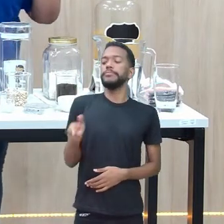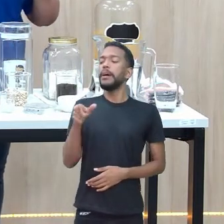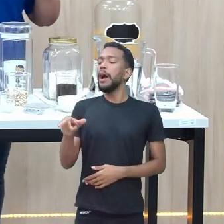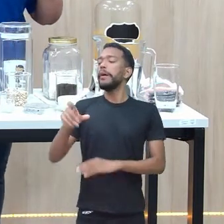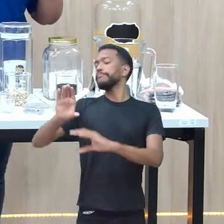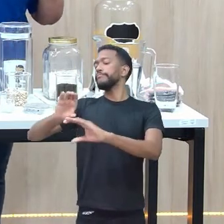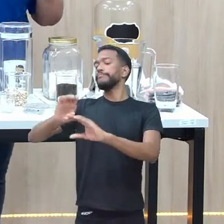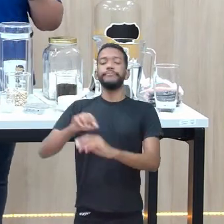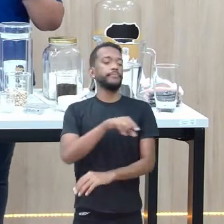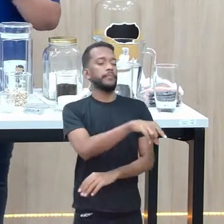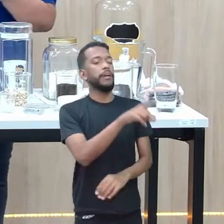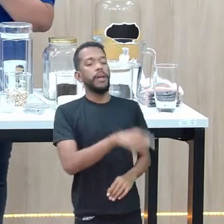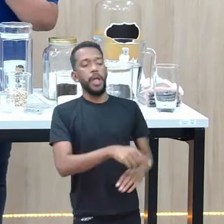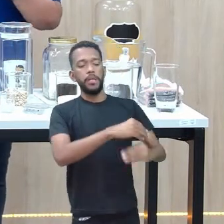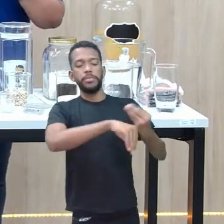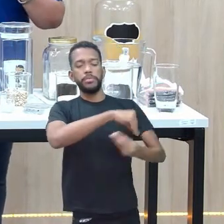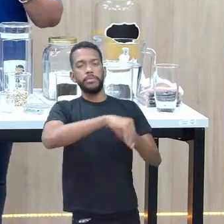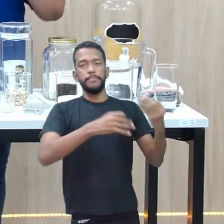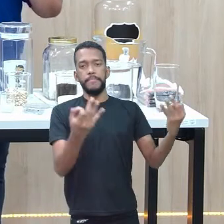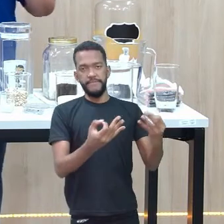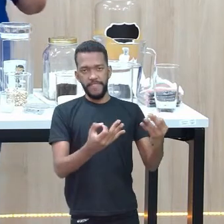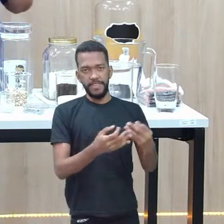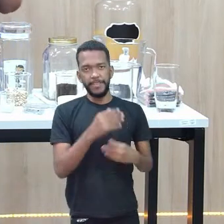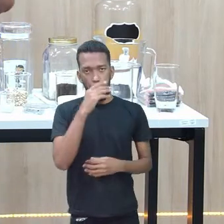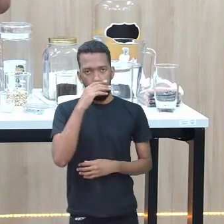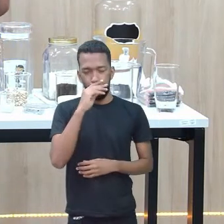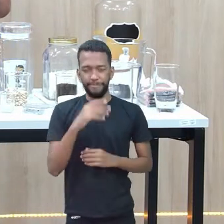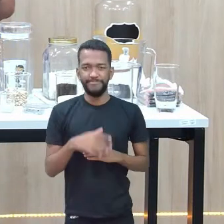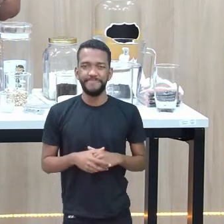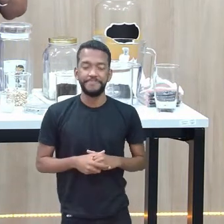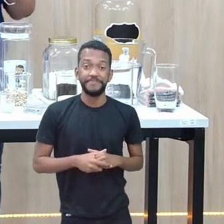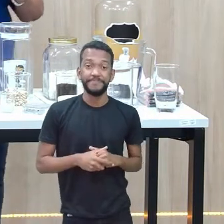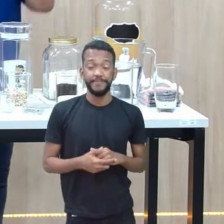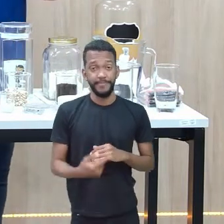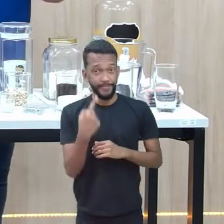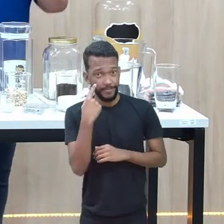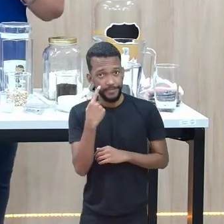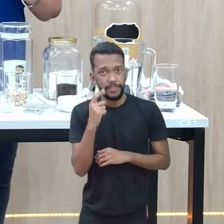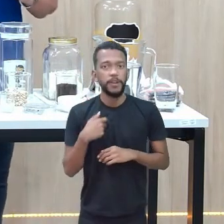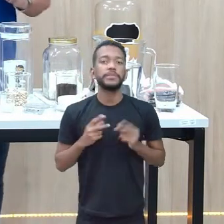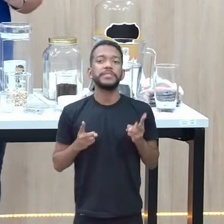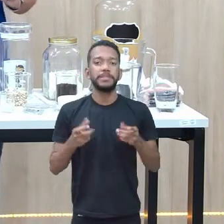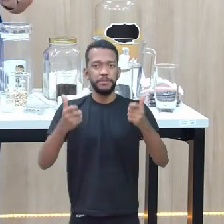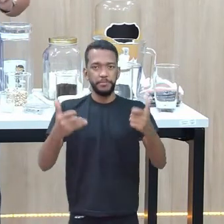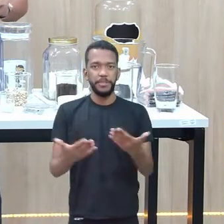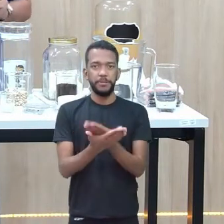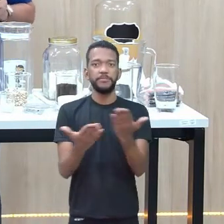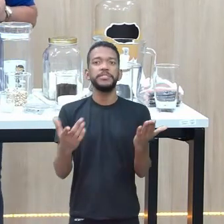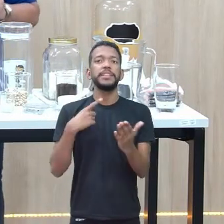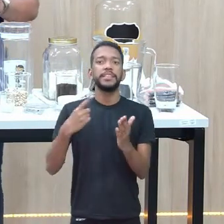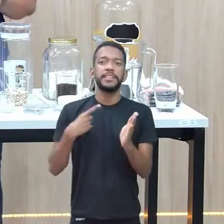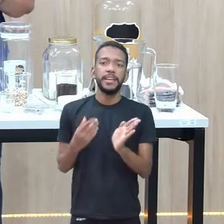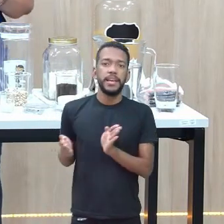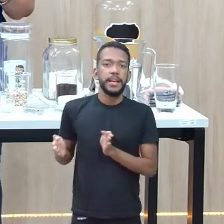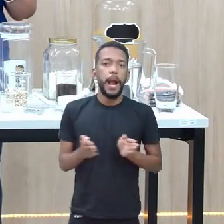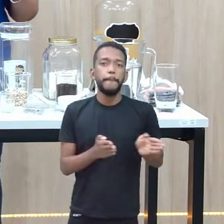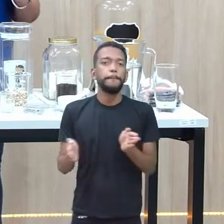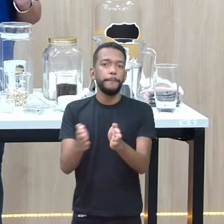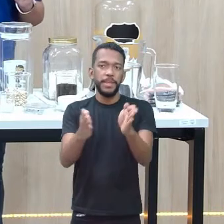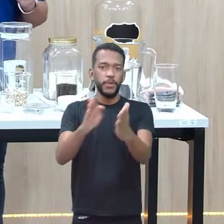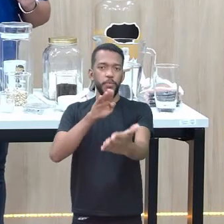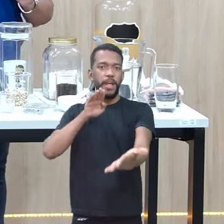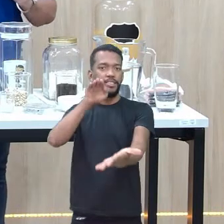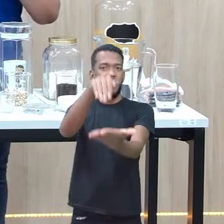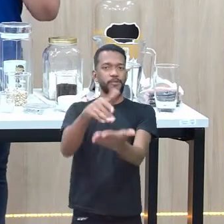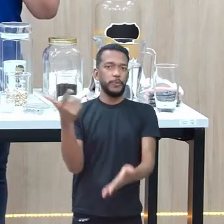é heterogênea. Vamos lá. Como eu sempre coloco para vocês, eu tenho uma trilha, eu tenho um caminho a